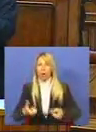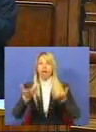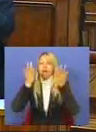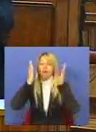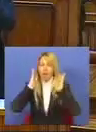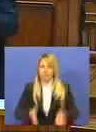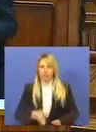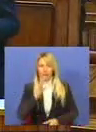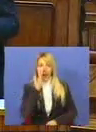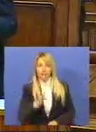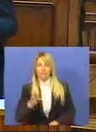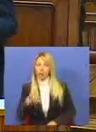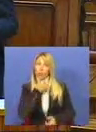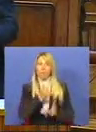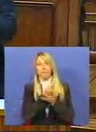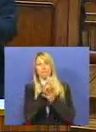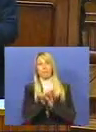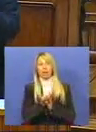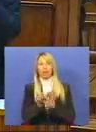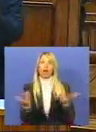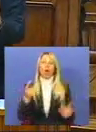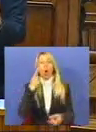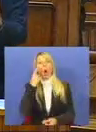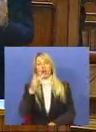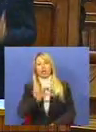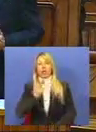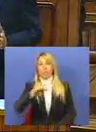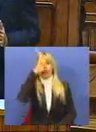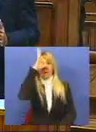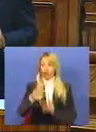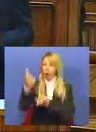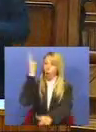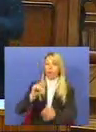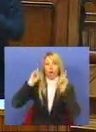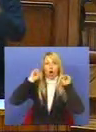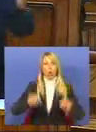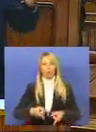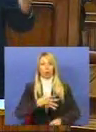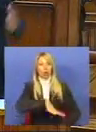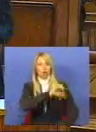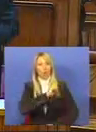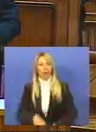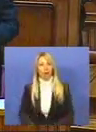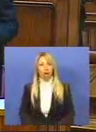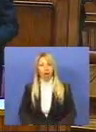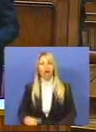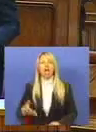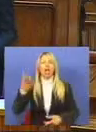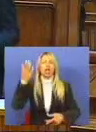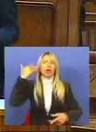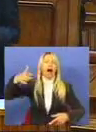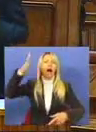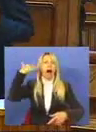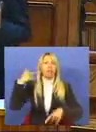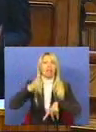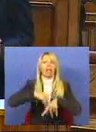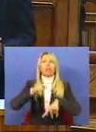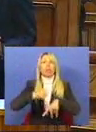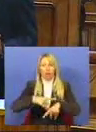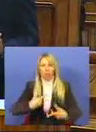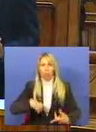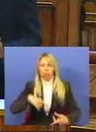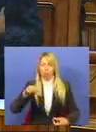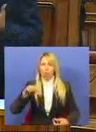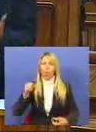uma medida que, olhe, Sr. Primeiro-Ministro, foi aplicada ontem em Espanha. E há tanto tempo que o Bloco de Esquerda a defende. É uma questão de